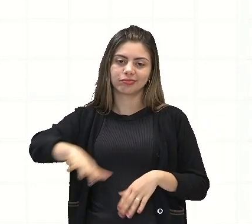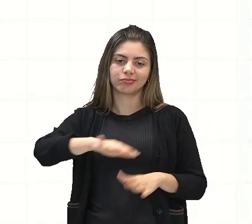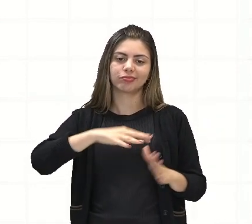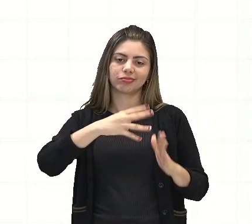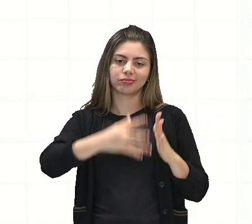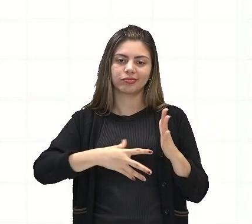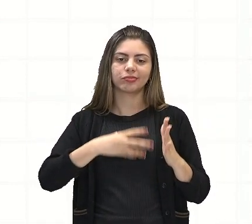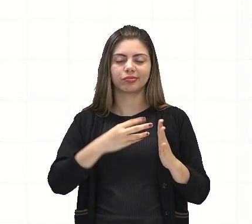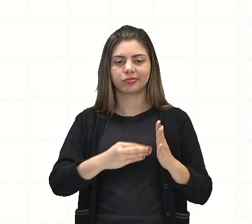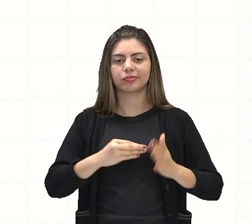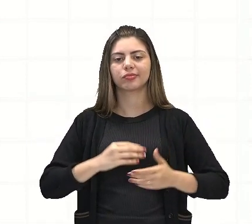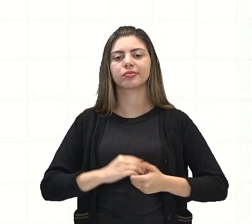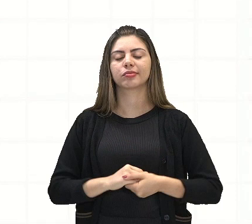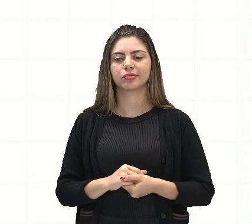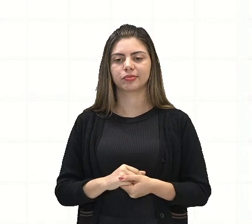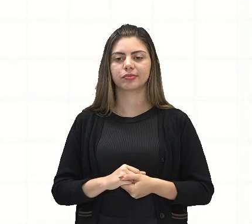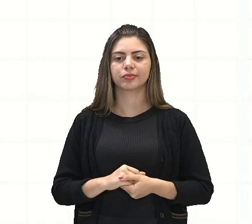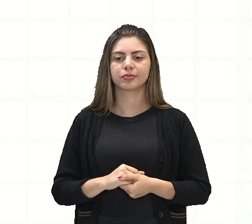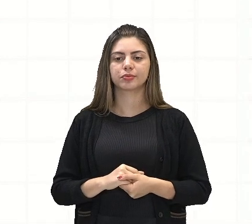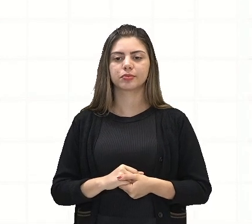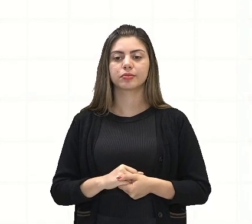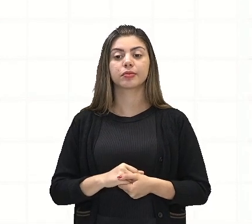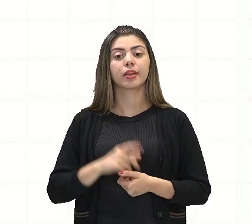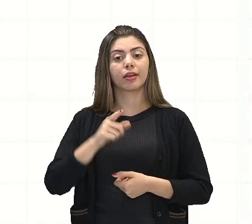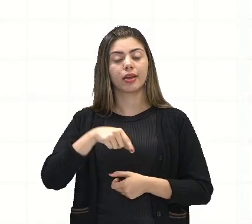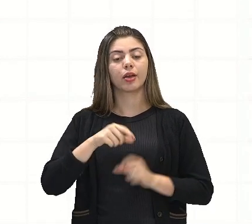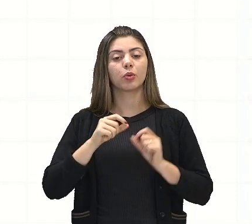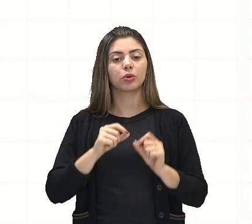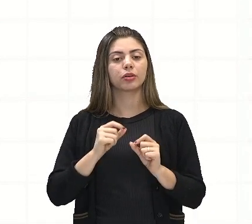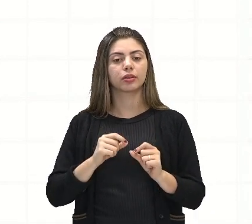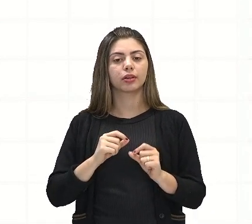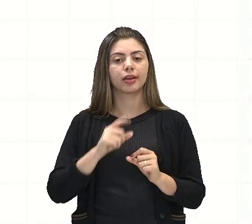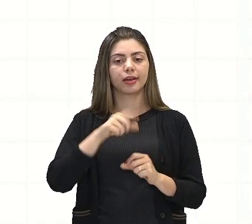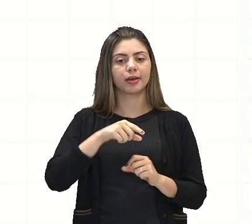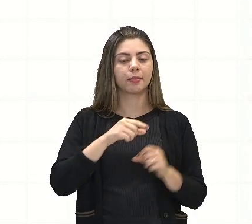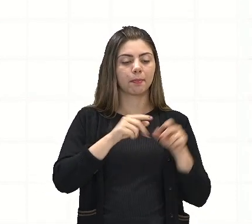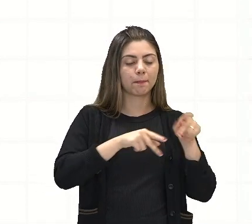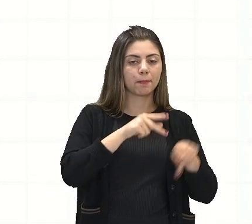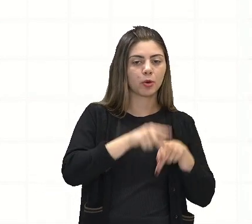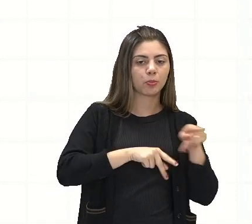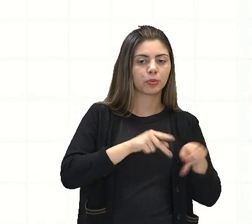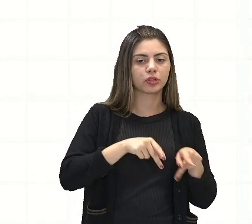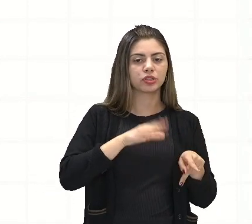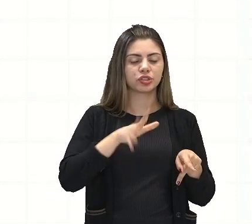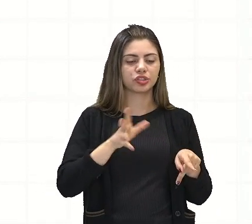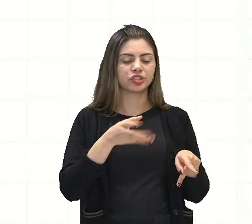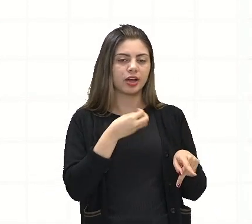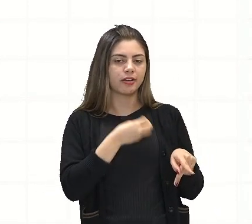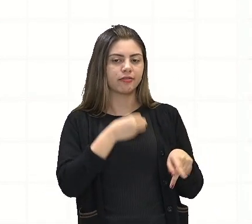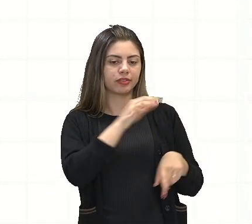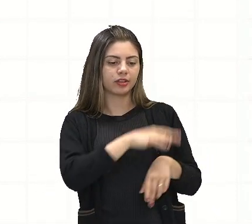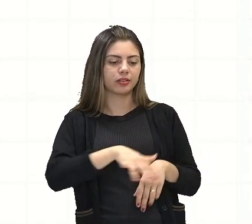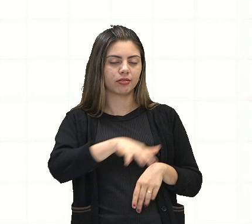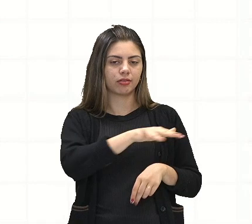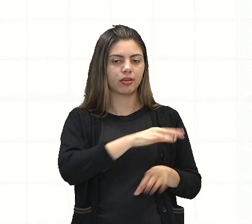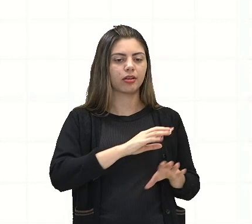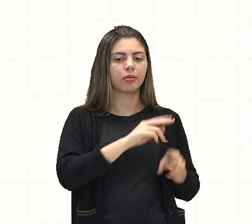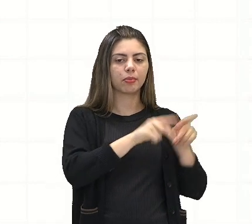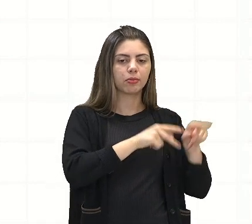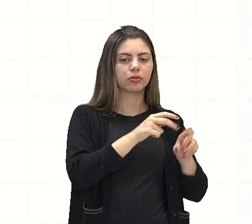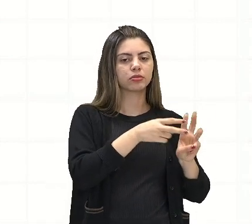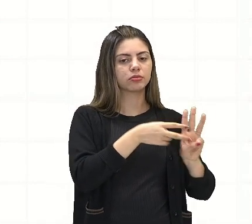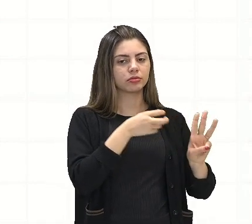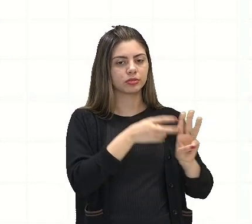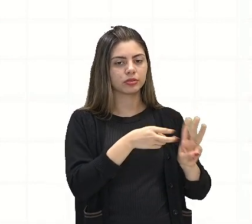região da Amazônia. Origem, eu tenho aí as populações nativas, que são os indígenas,